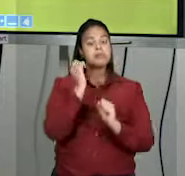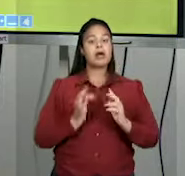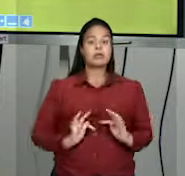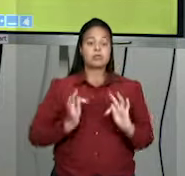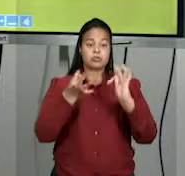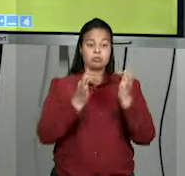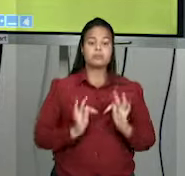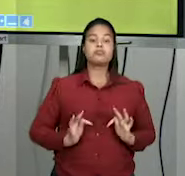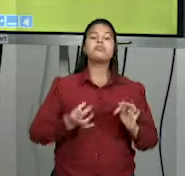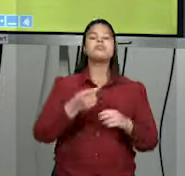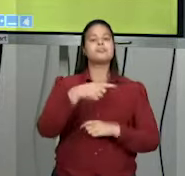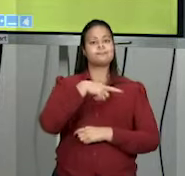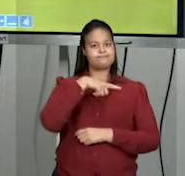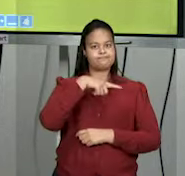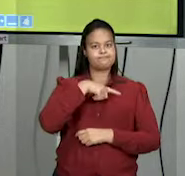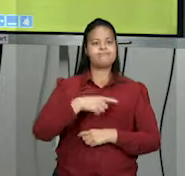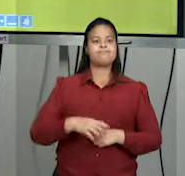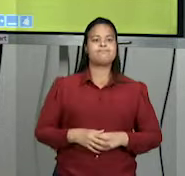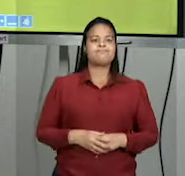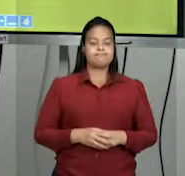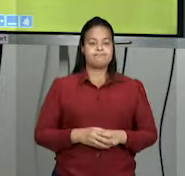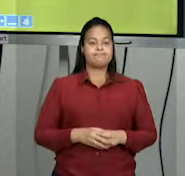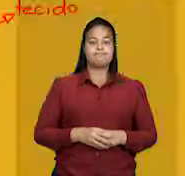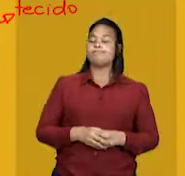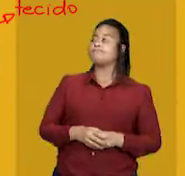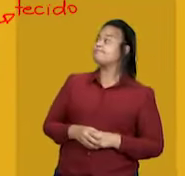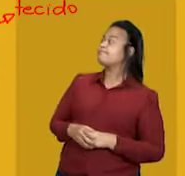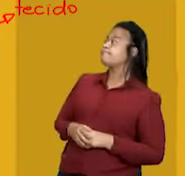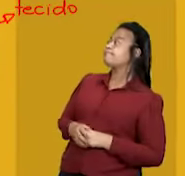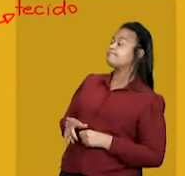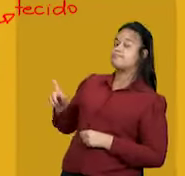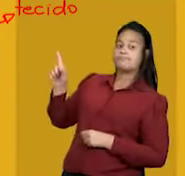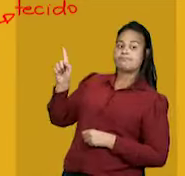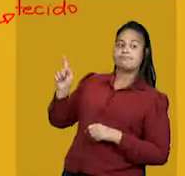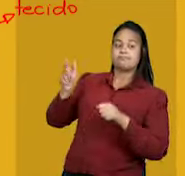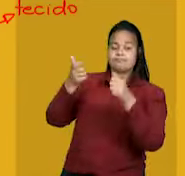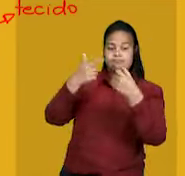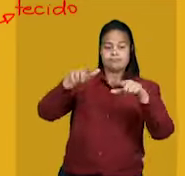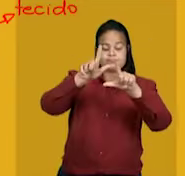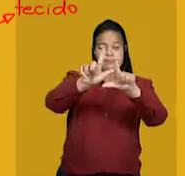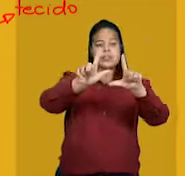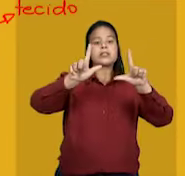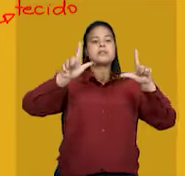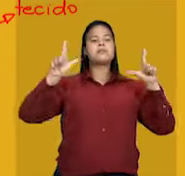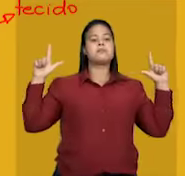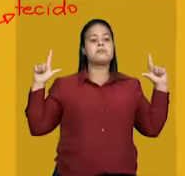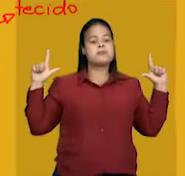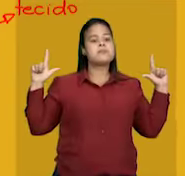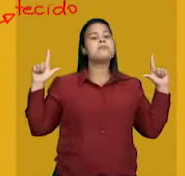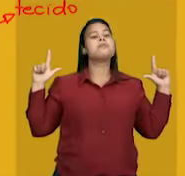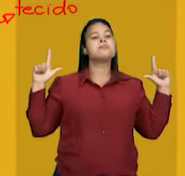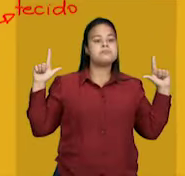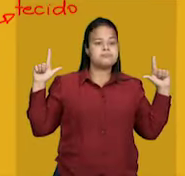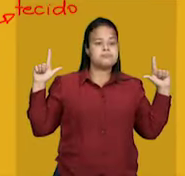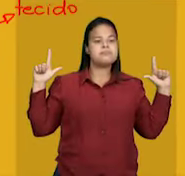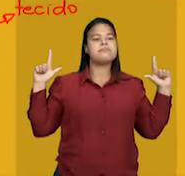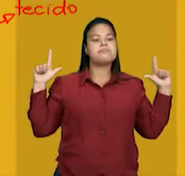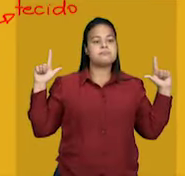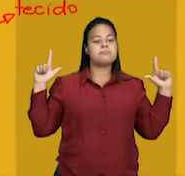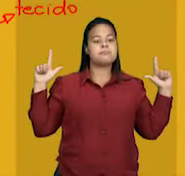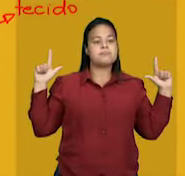Nós temos aqui, olha, o revestimento da parede, a parede que foi revestida para parecer um